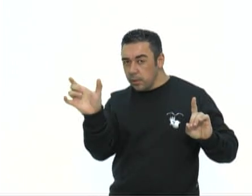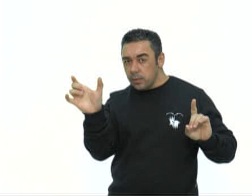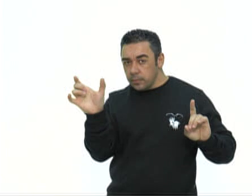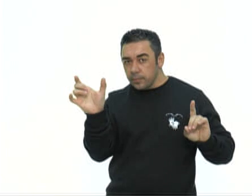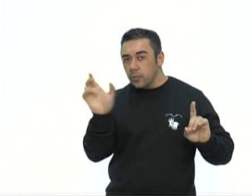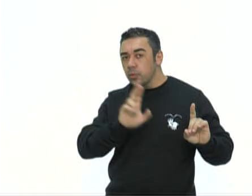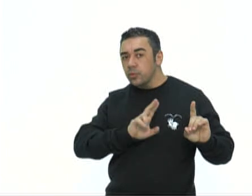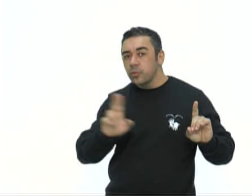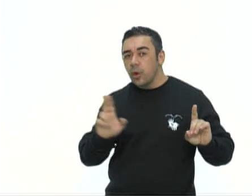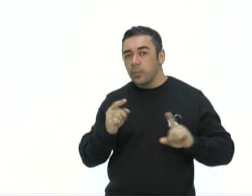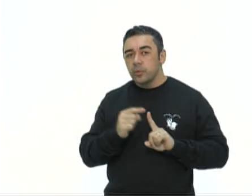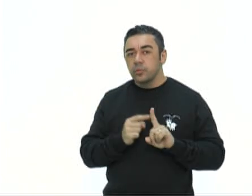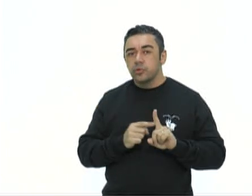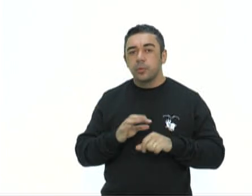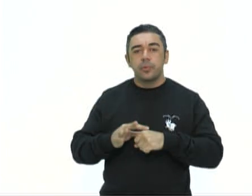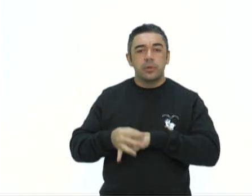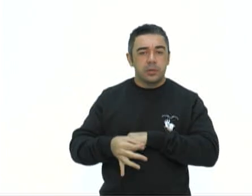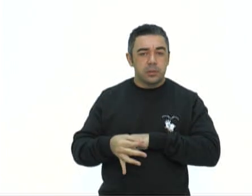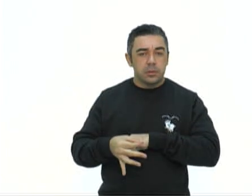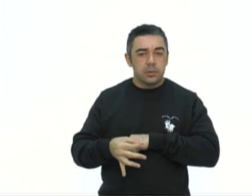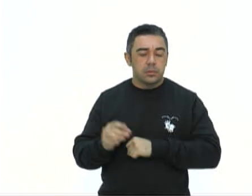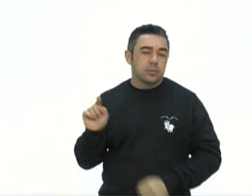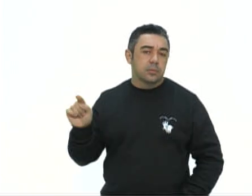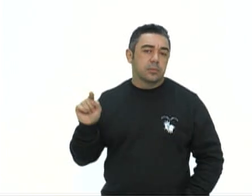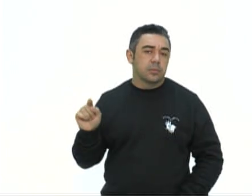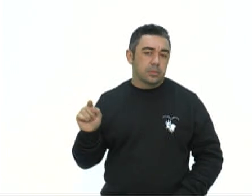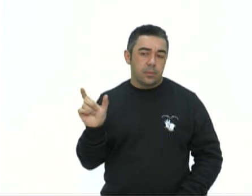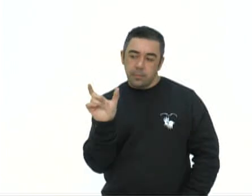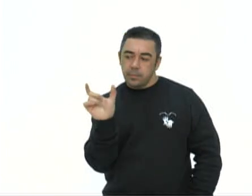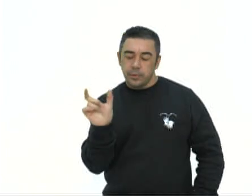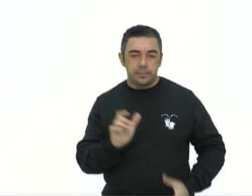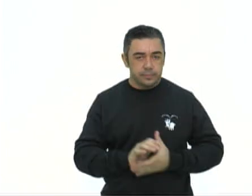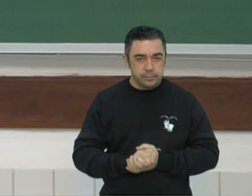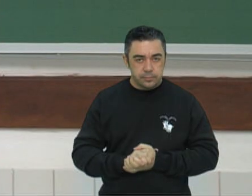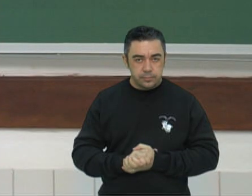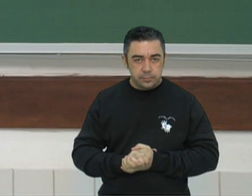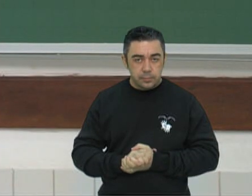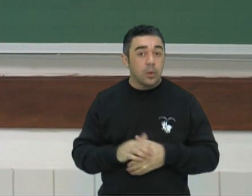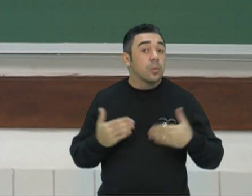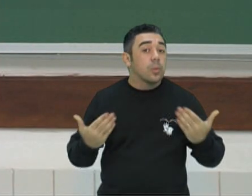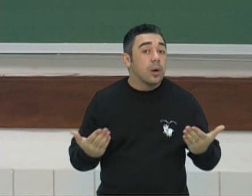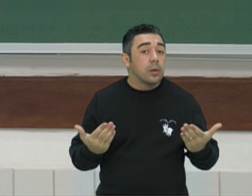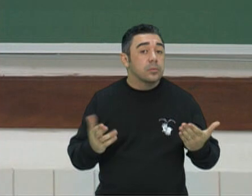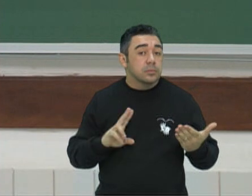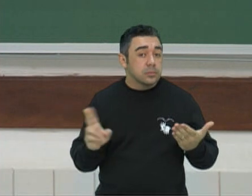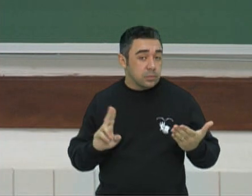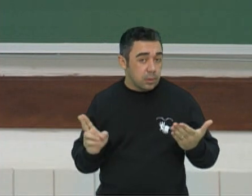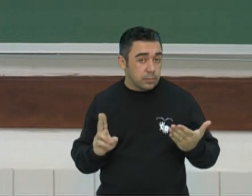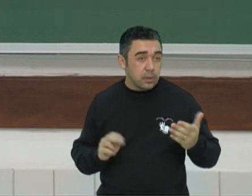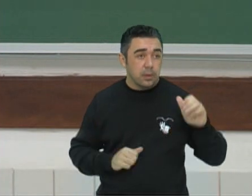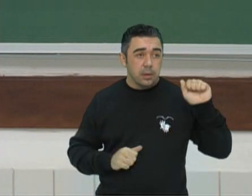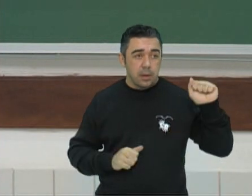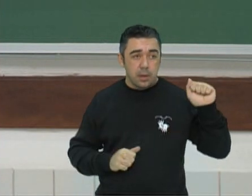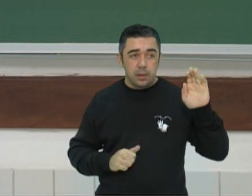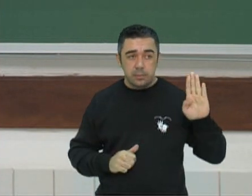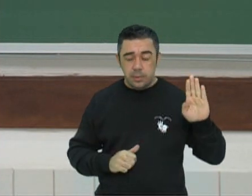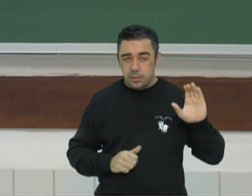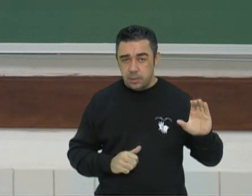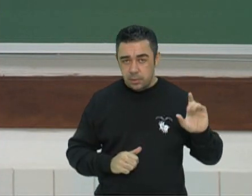o nome do tipo de tecido que completa o espaço abaixo. Então, quais são as opções que